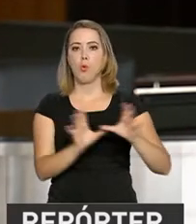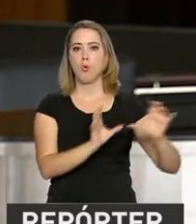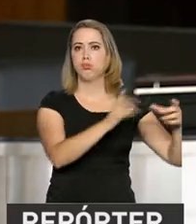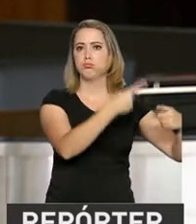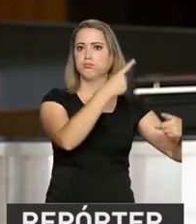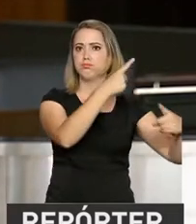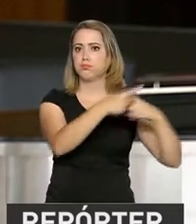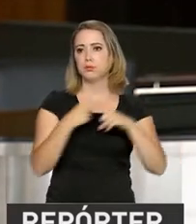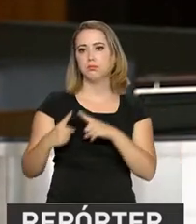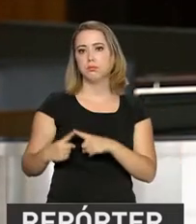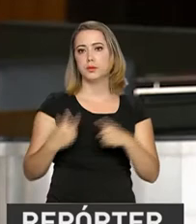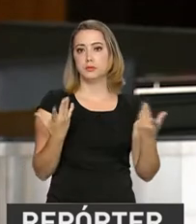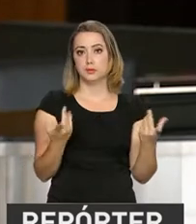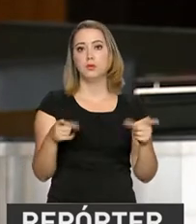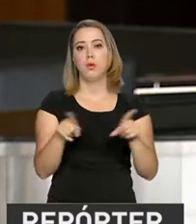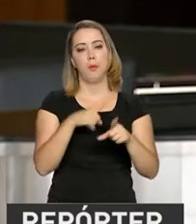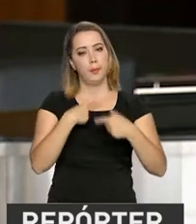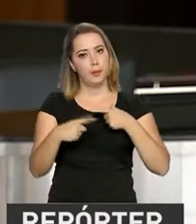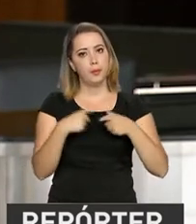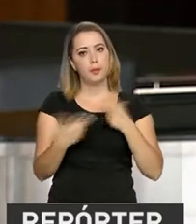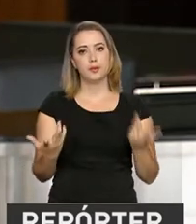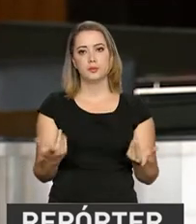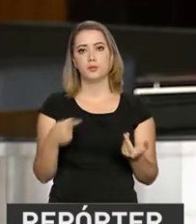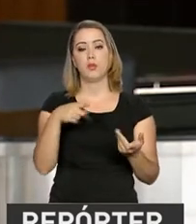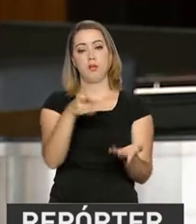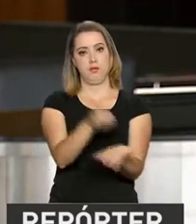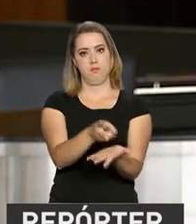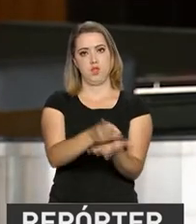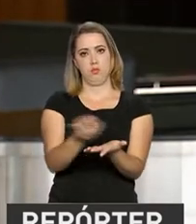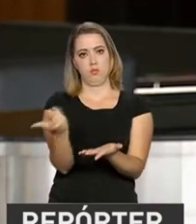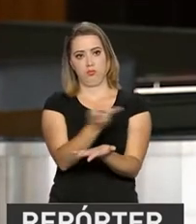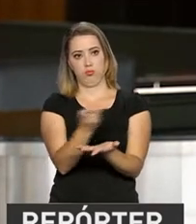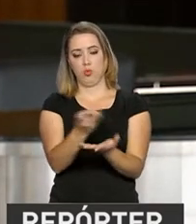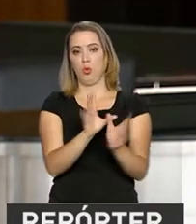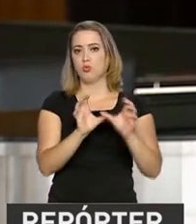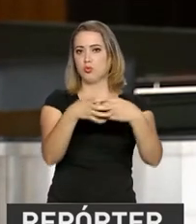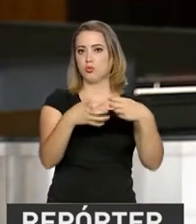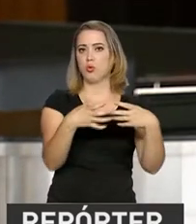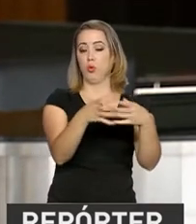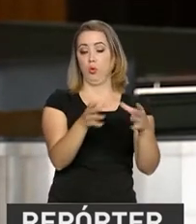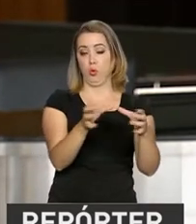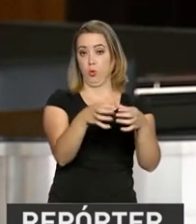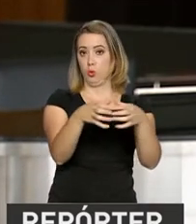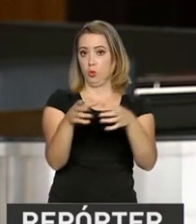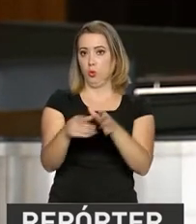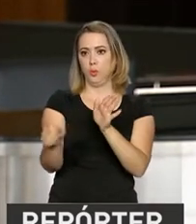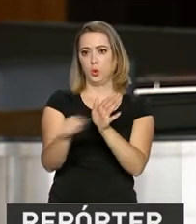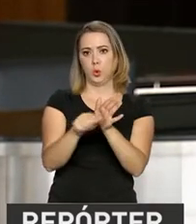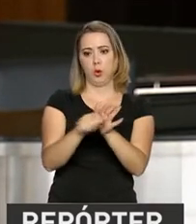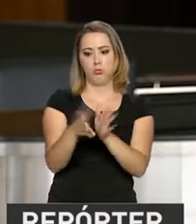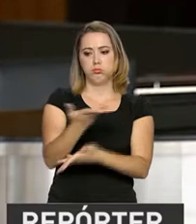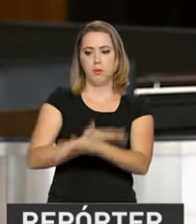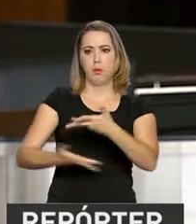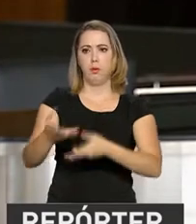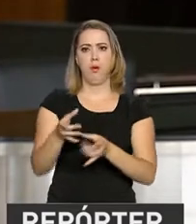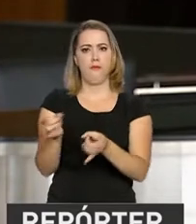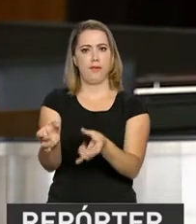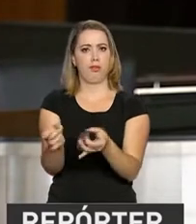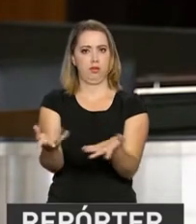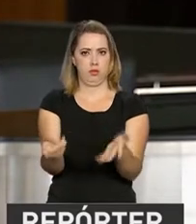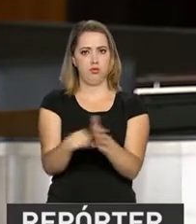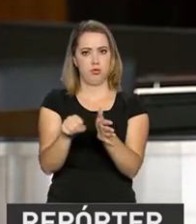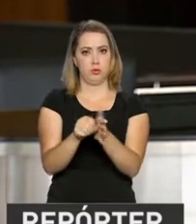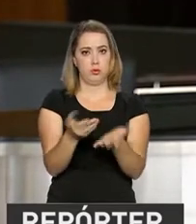esta rebelião e estas mesmas facções disputam o tráfico de drogas no estado do amazonas na